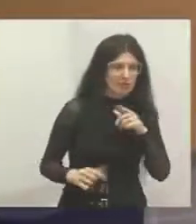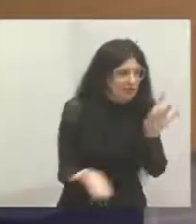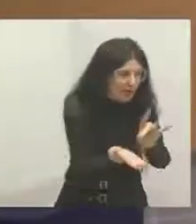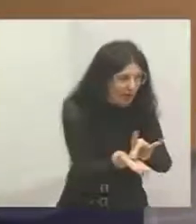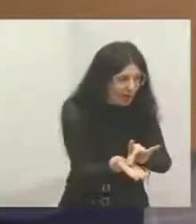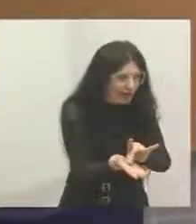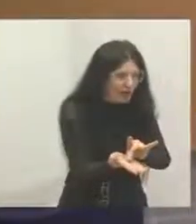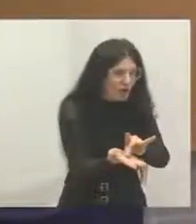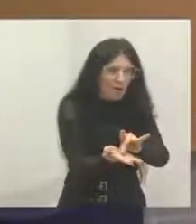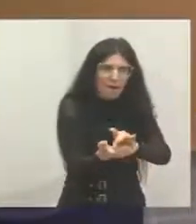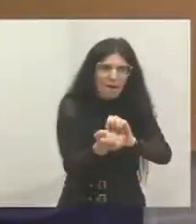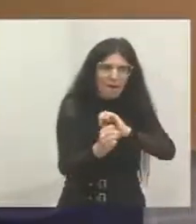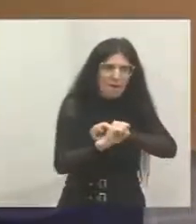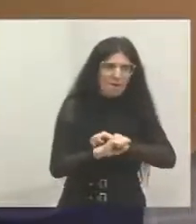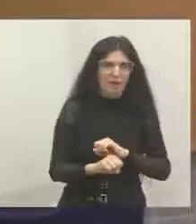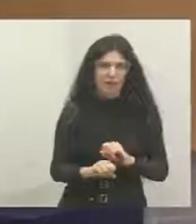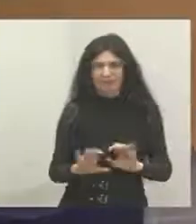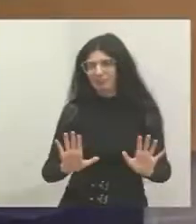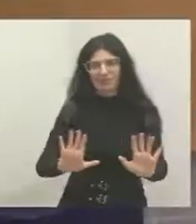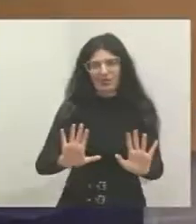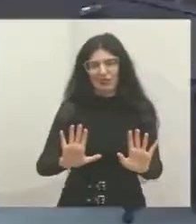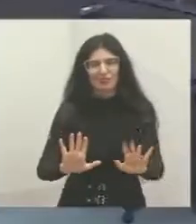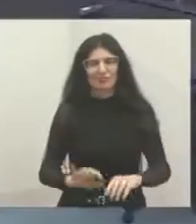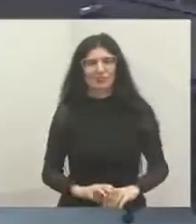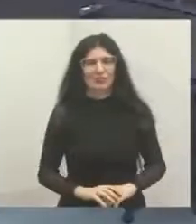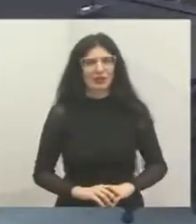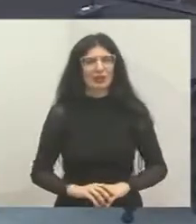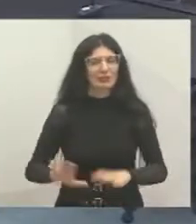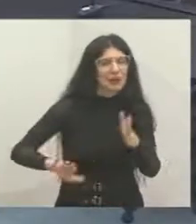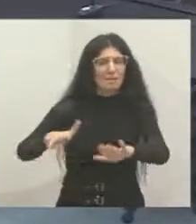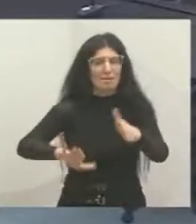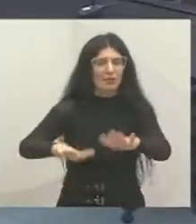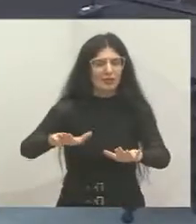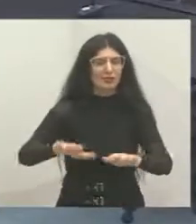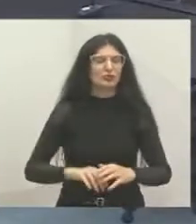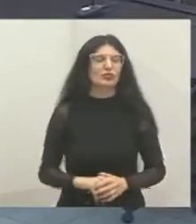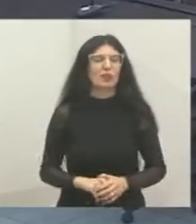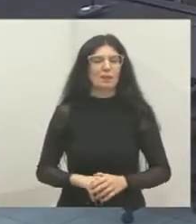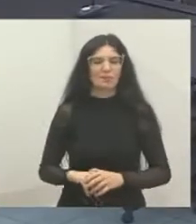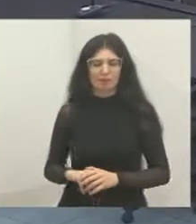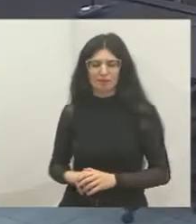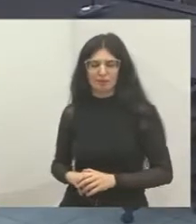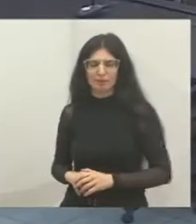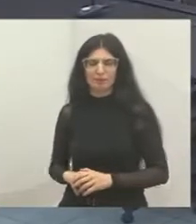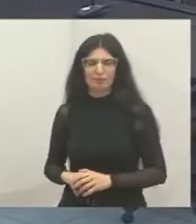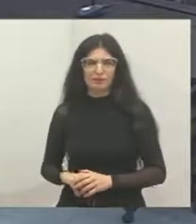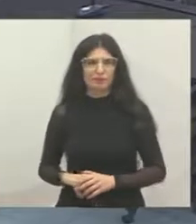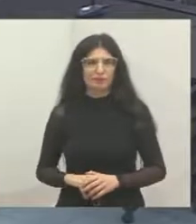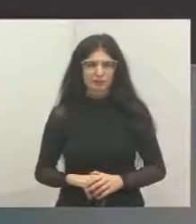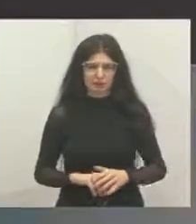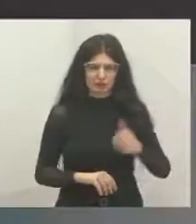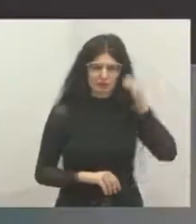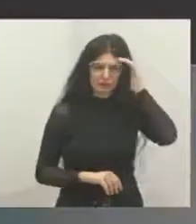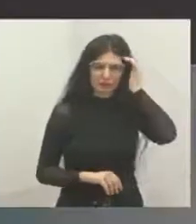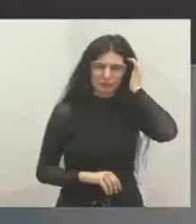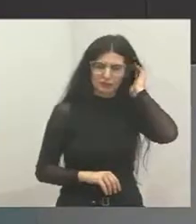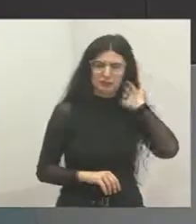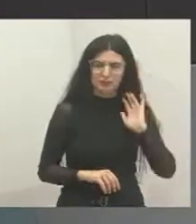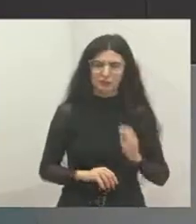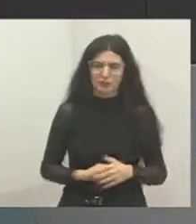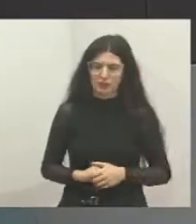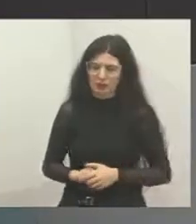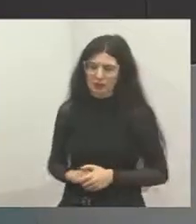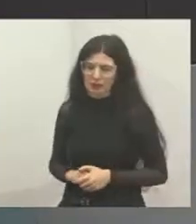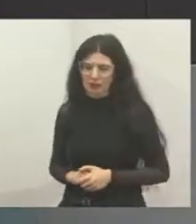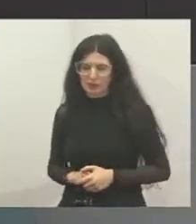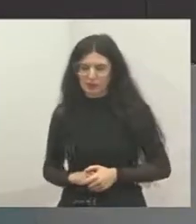efetiva a sua pergunta. Mais ou menos. Orçamento 1.200, mas assim, receita, despesa. Isso.